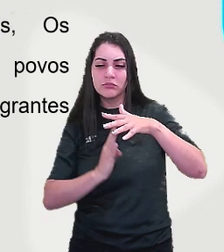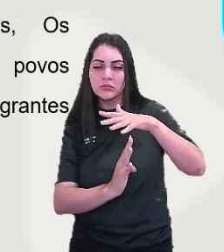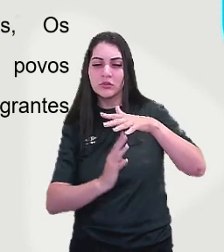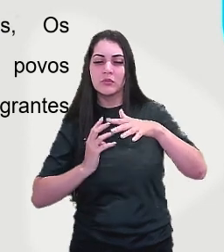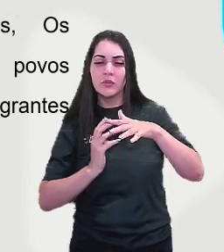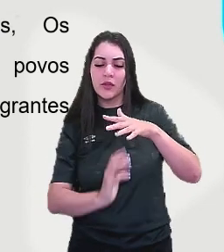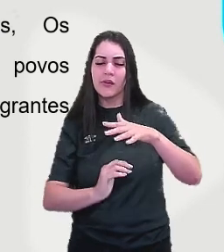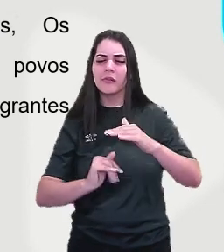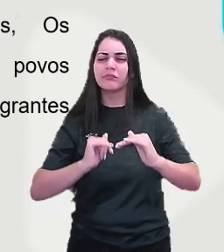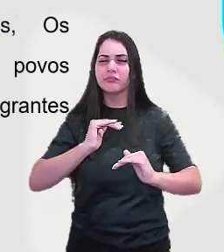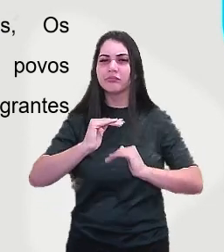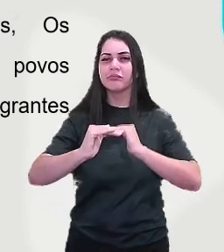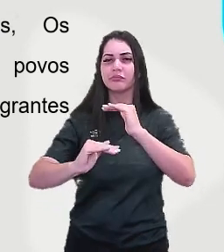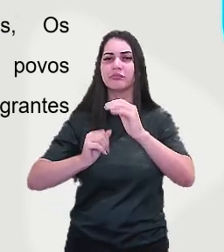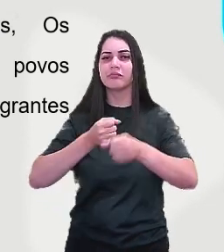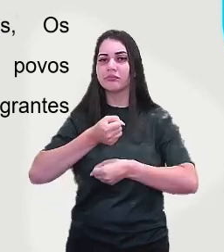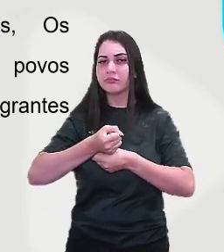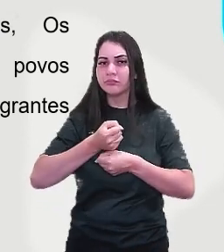evolução.